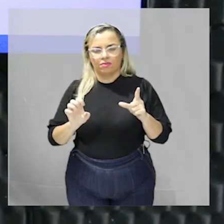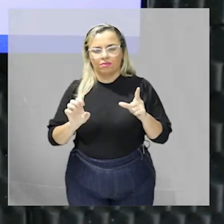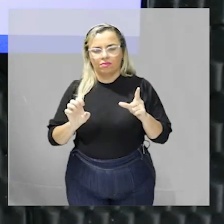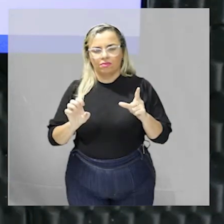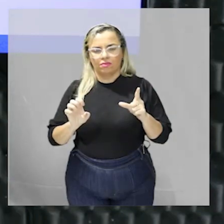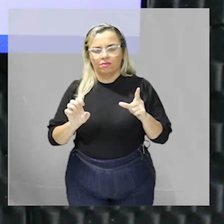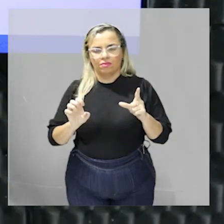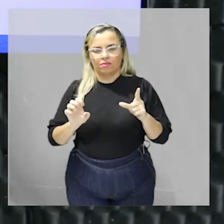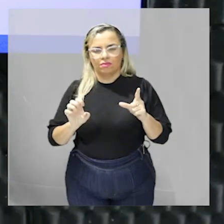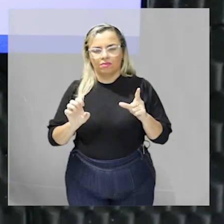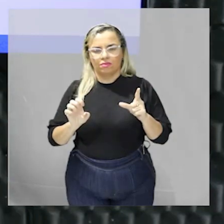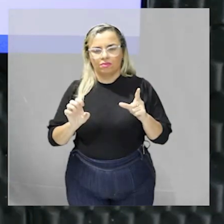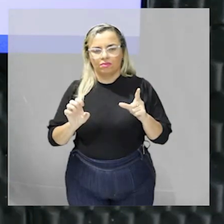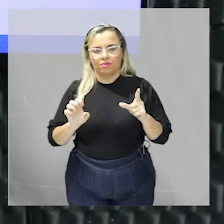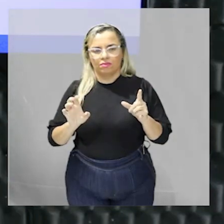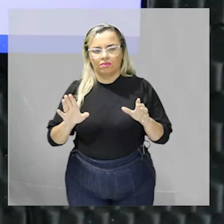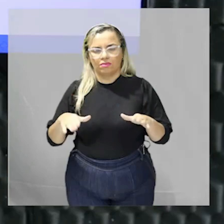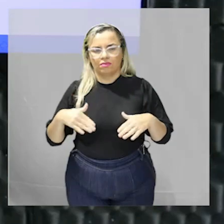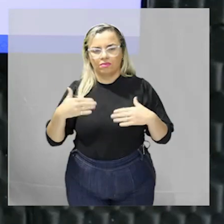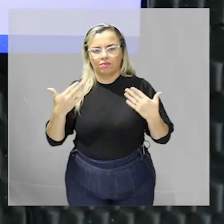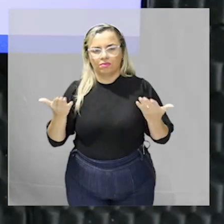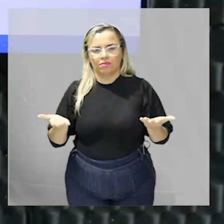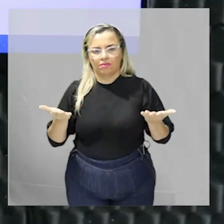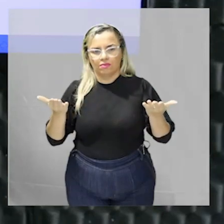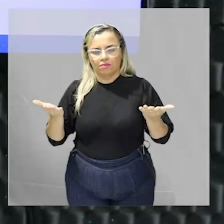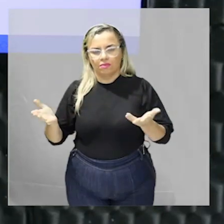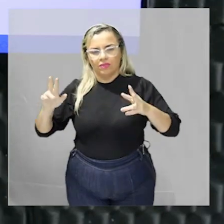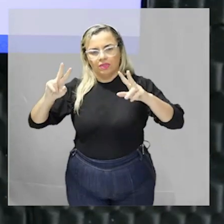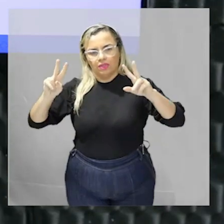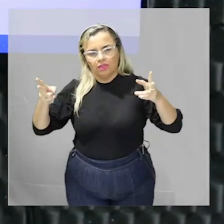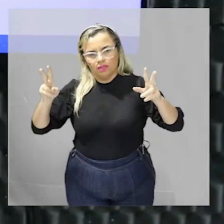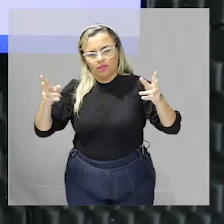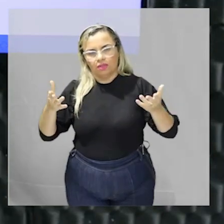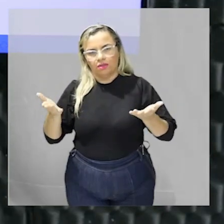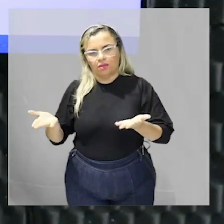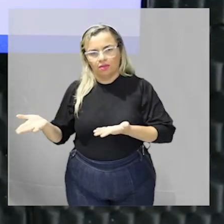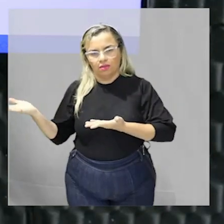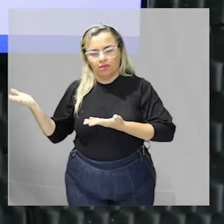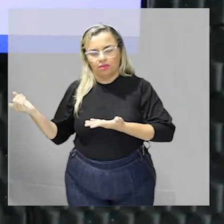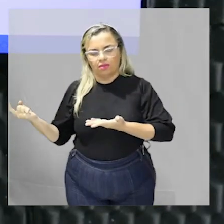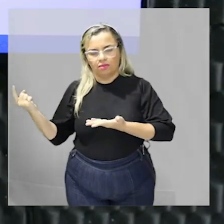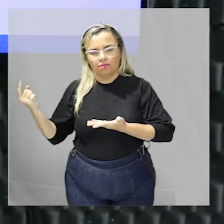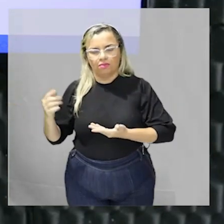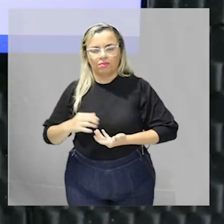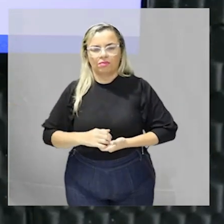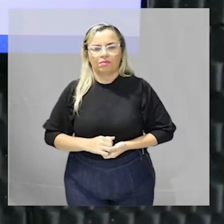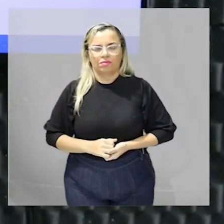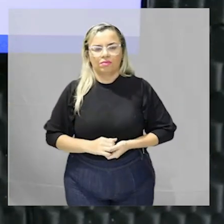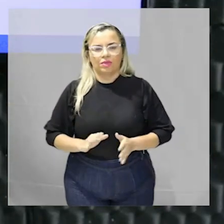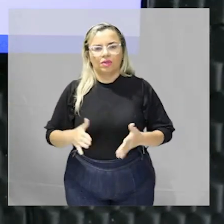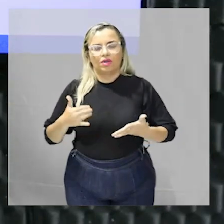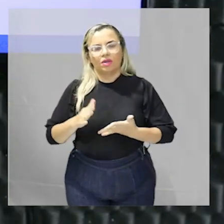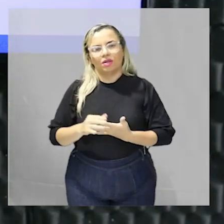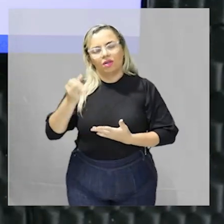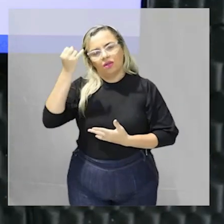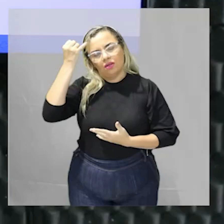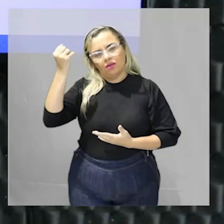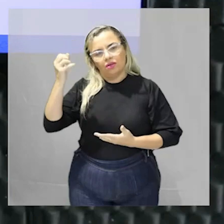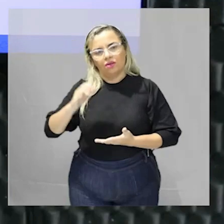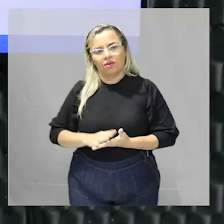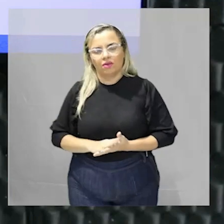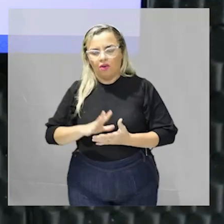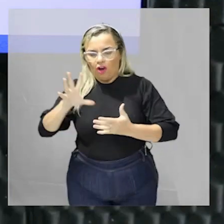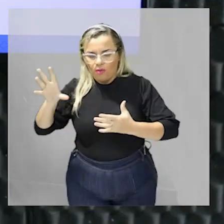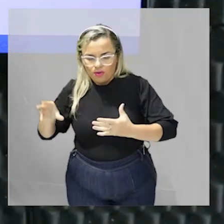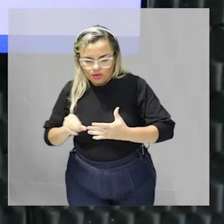meio ambiente. Echémosle la mano, tá? A ideia que eu tenho é de vamos encher a